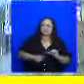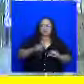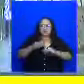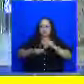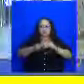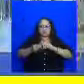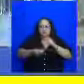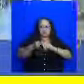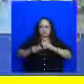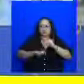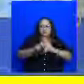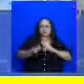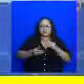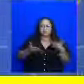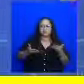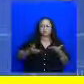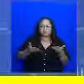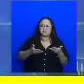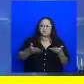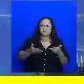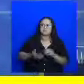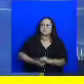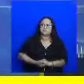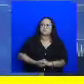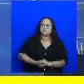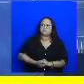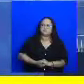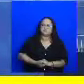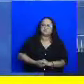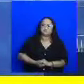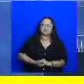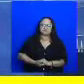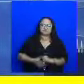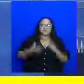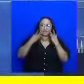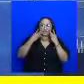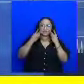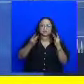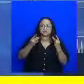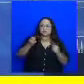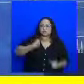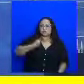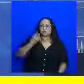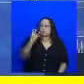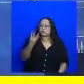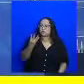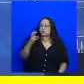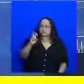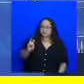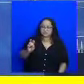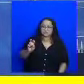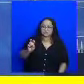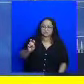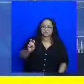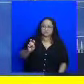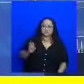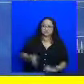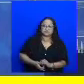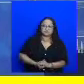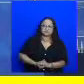Embaralhando o globo girando. Agora, acelerando. Atenção, saindo 45.